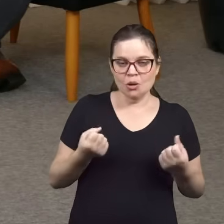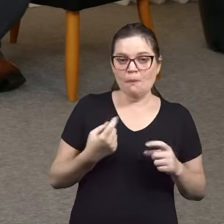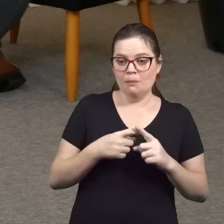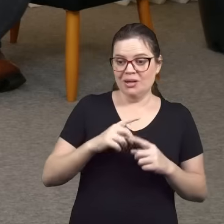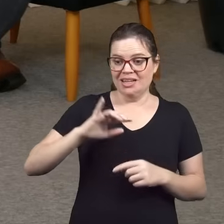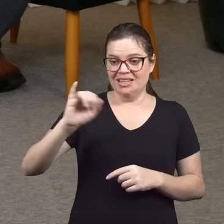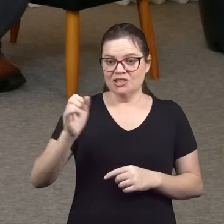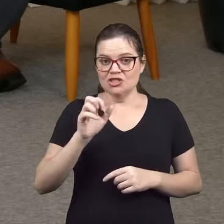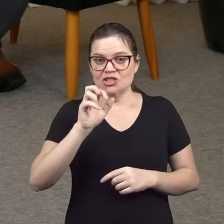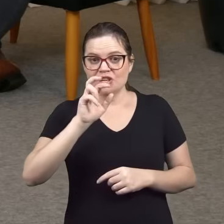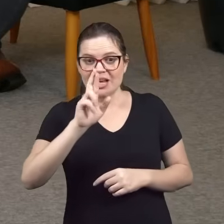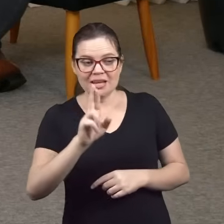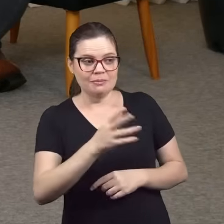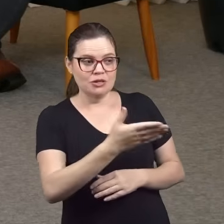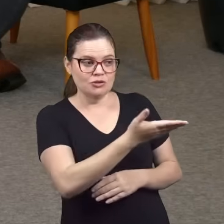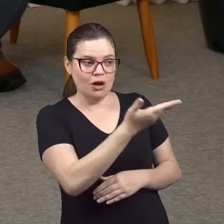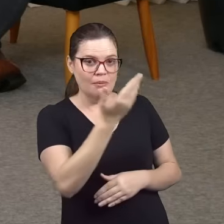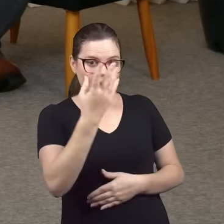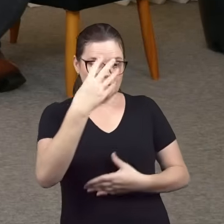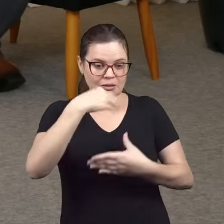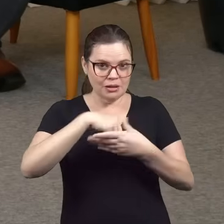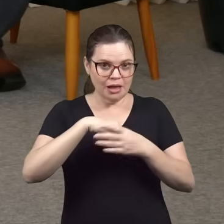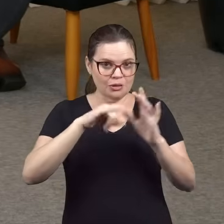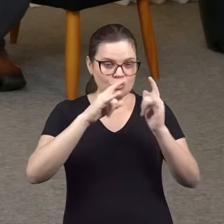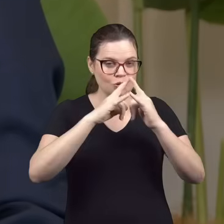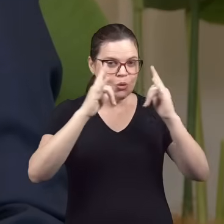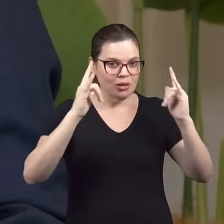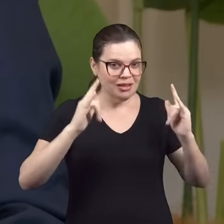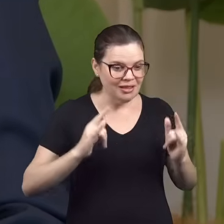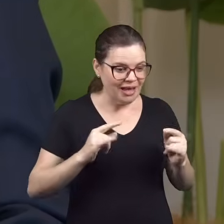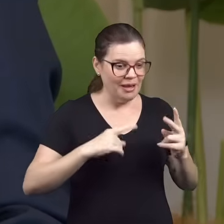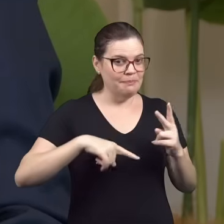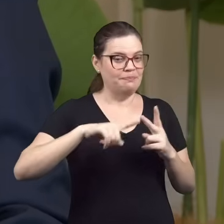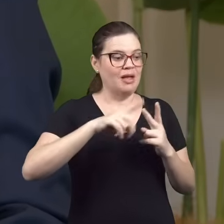e na casa do Senhor, eles